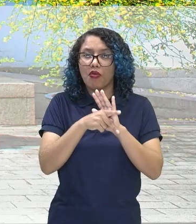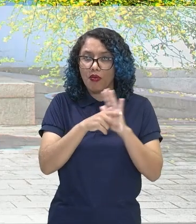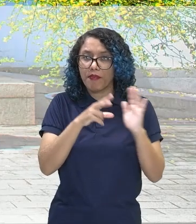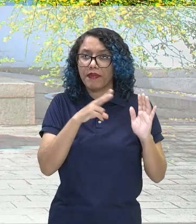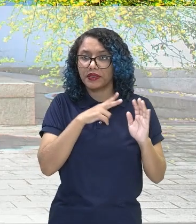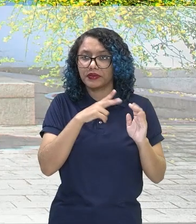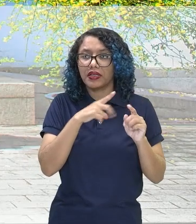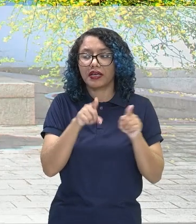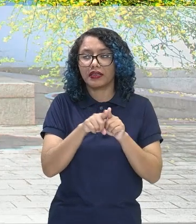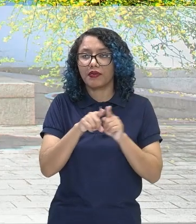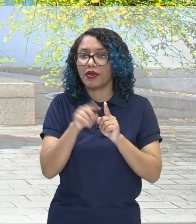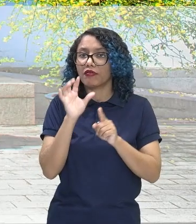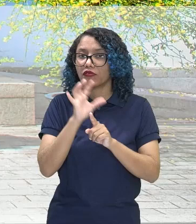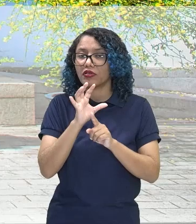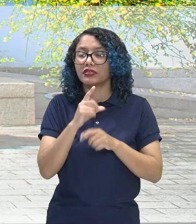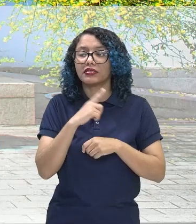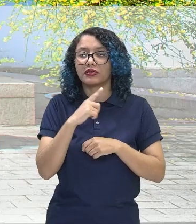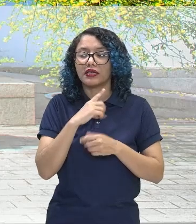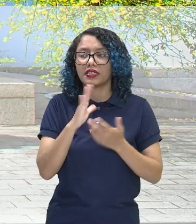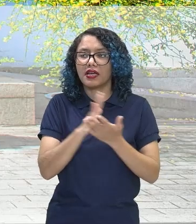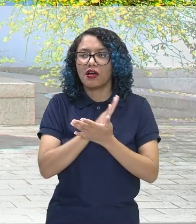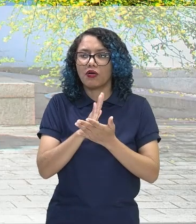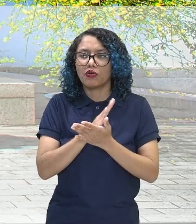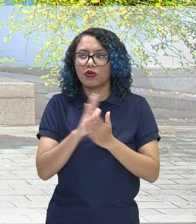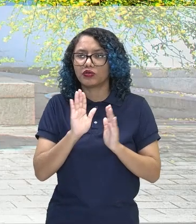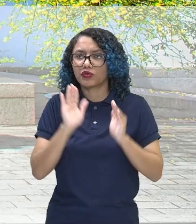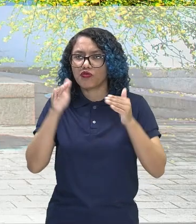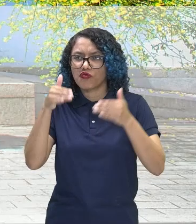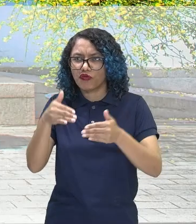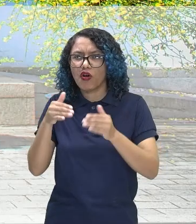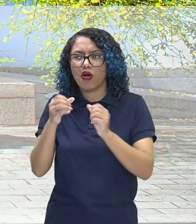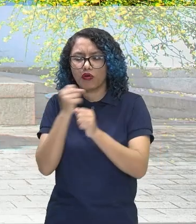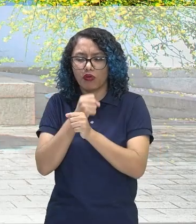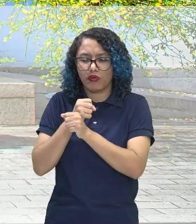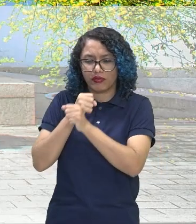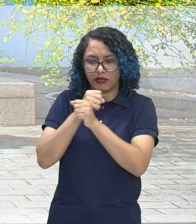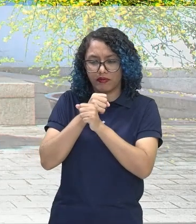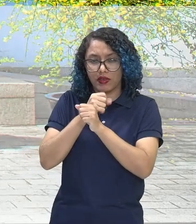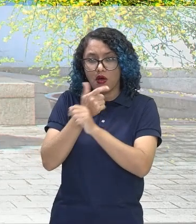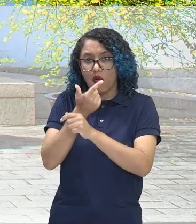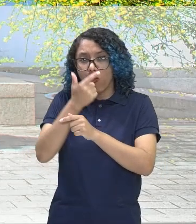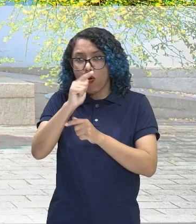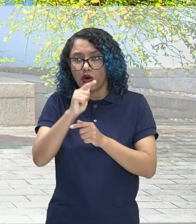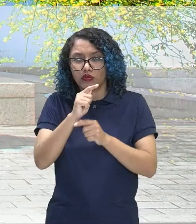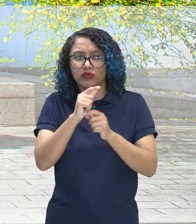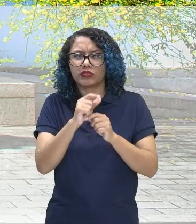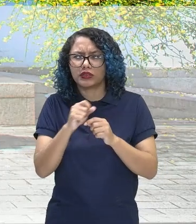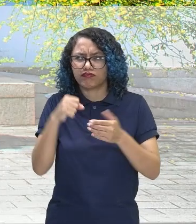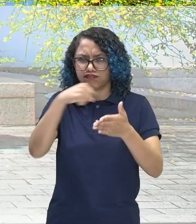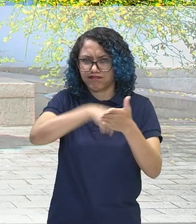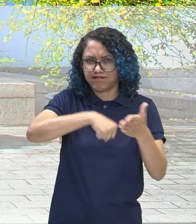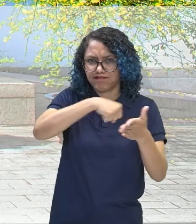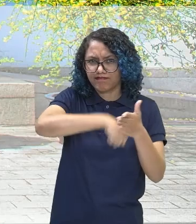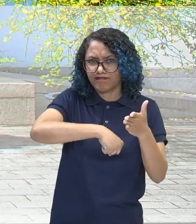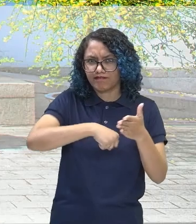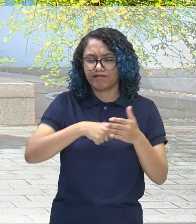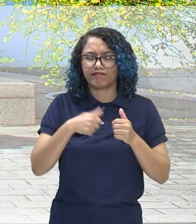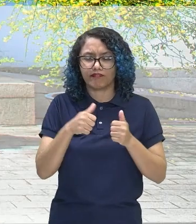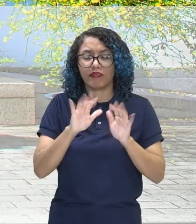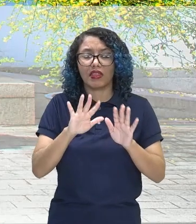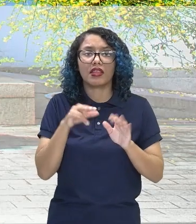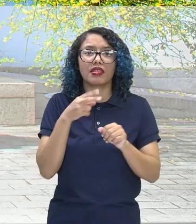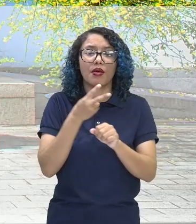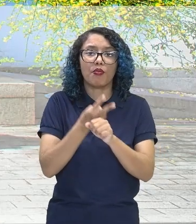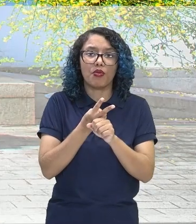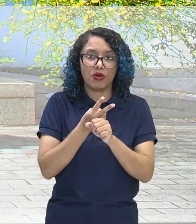própria inspiração. Alguns serão mais para a questão da defesa e outros mais para a questão do ataque. Daqui a pouquinho vocês vão ter a